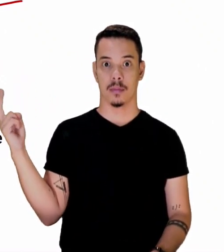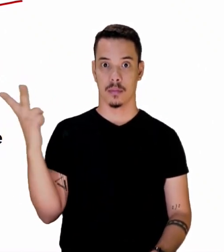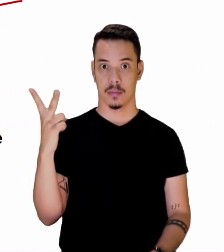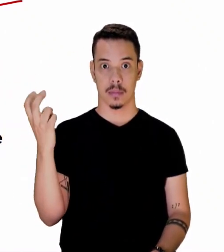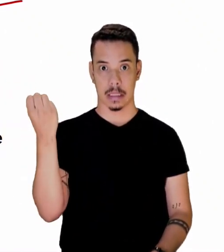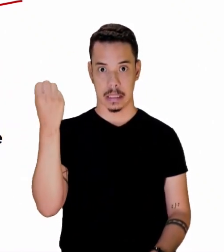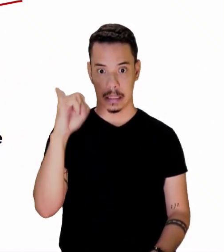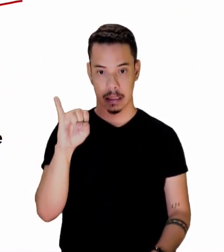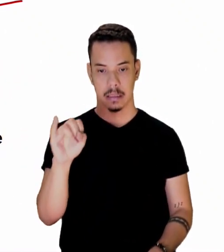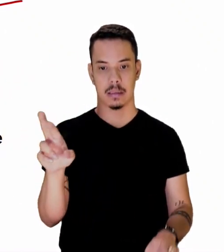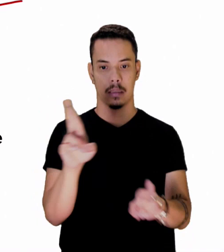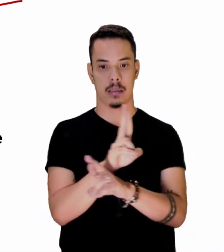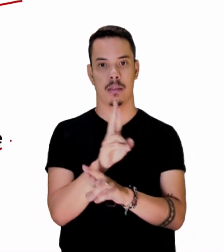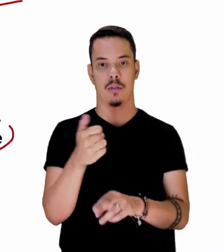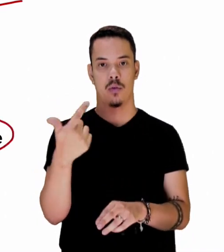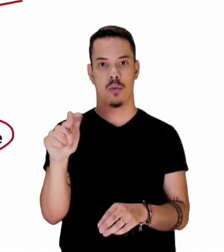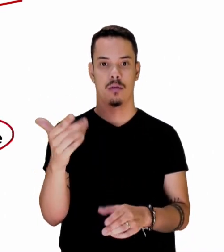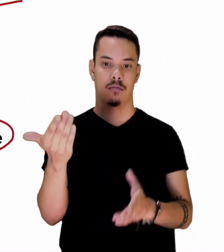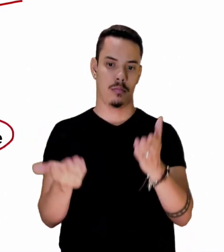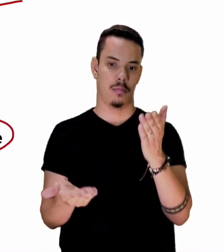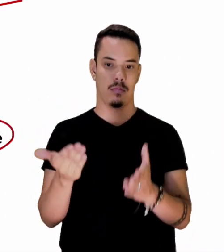for relativo, vai ser de